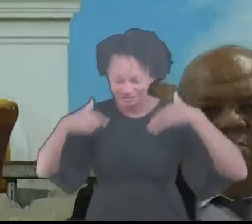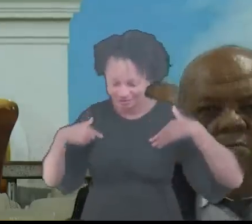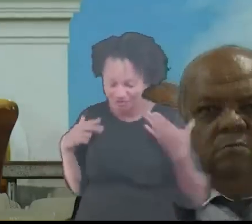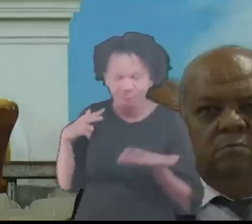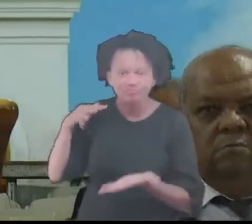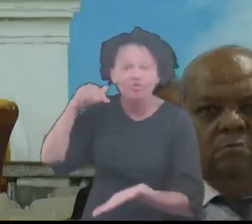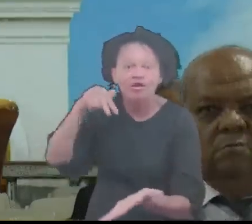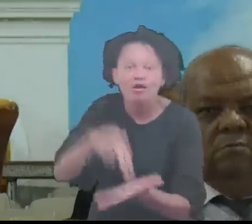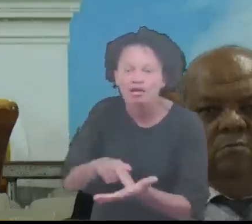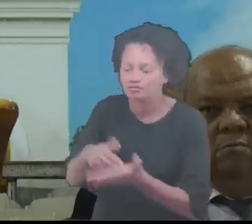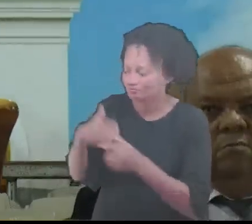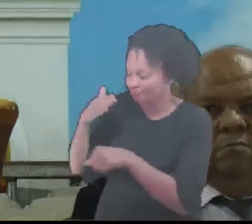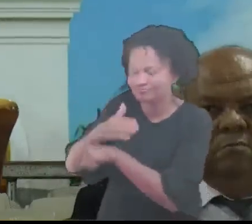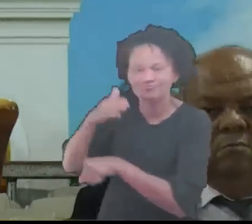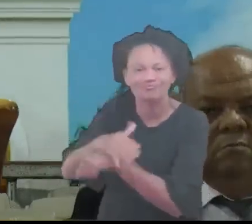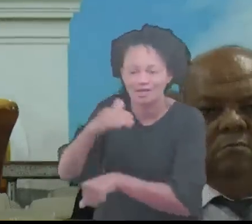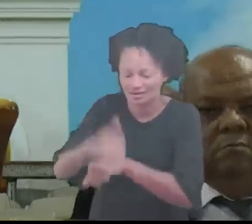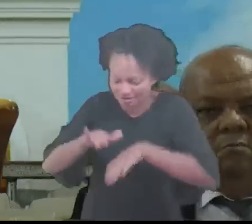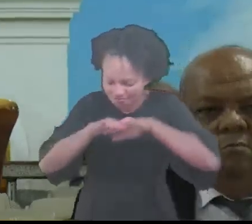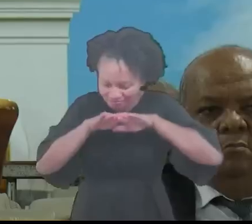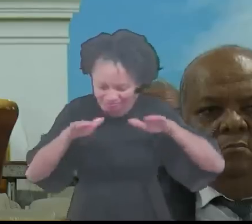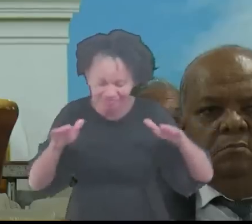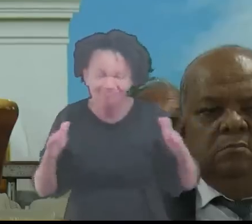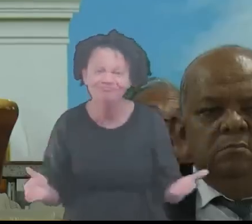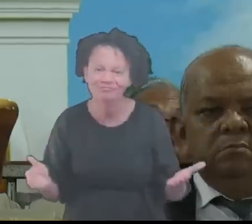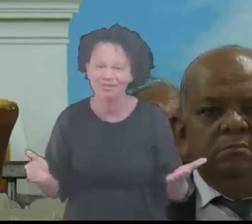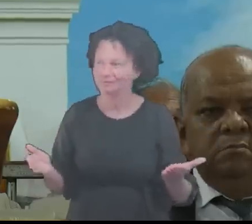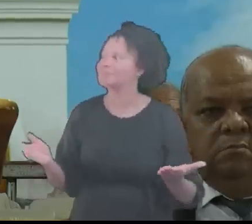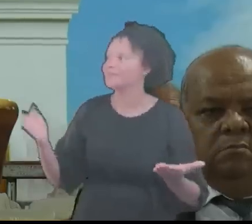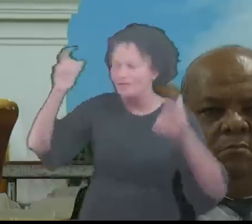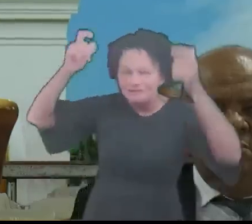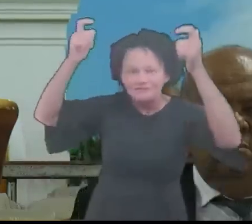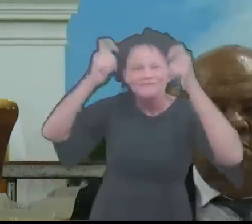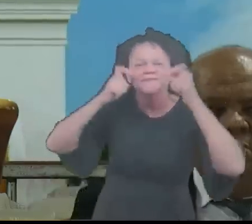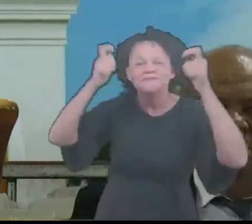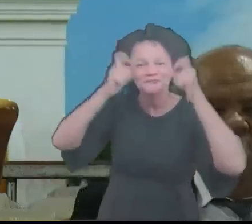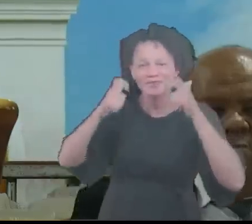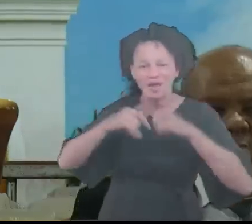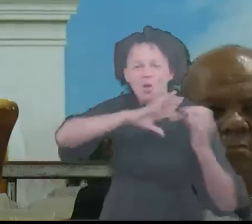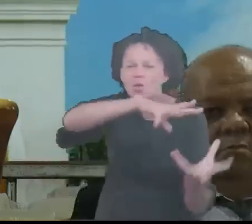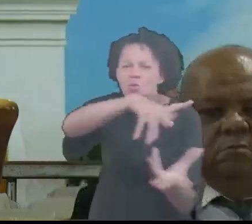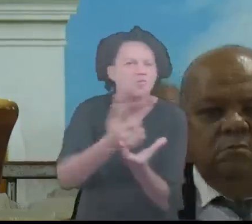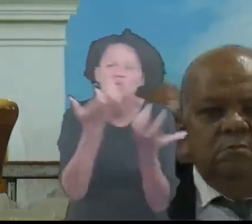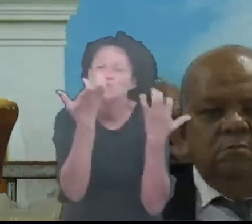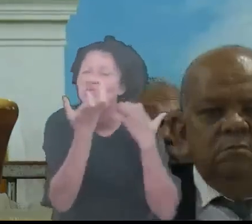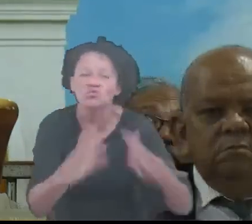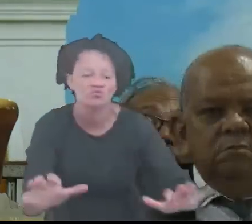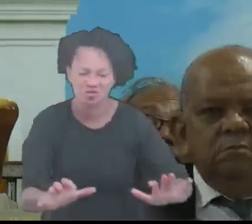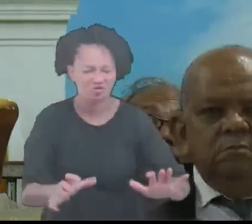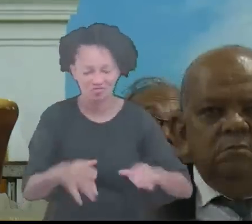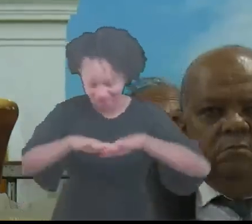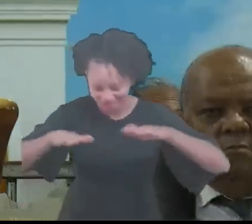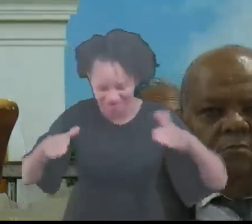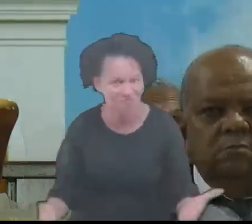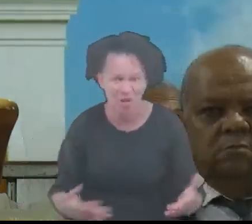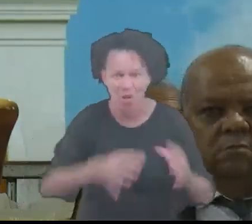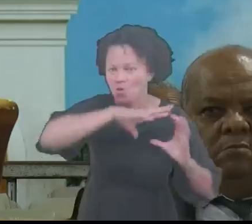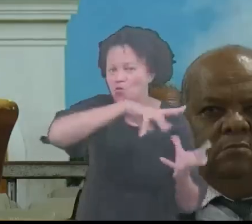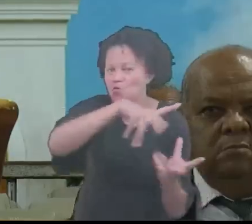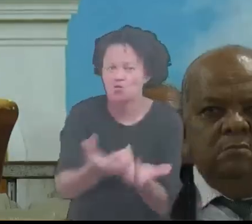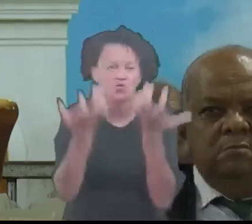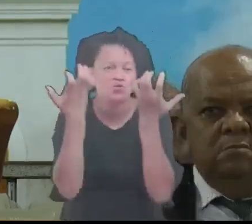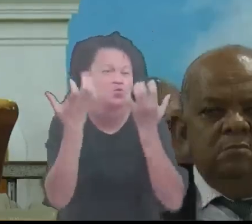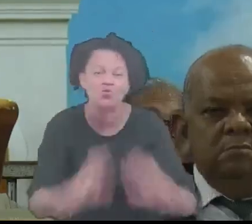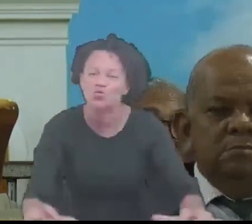aqui participando da mesa do rei. O mundo não quer saber dessa mesa. O mundo não